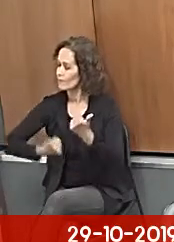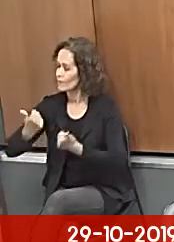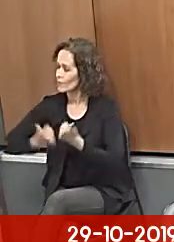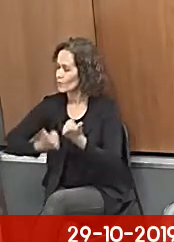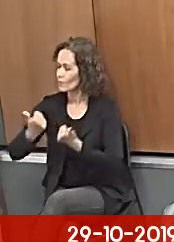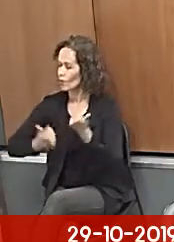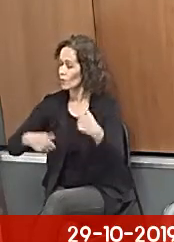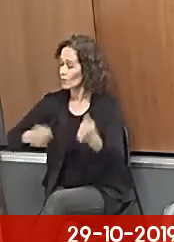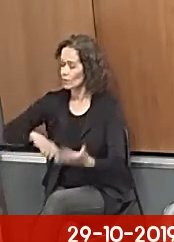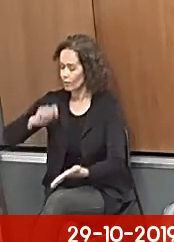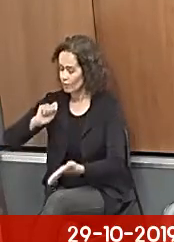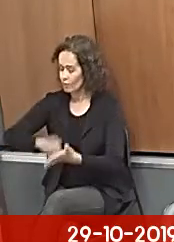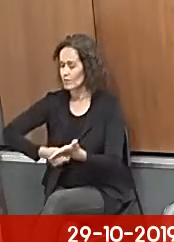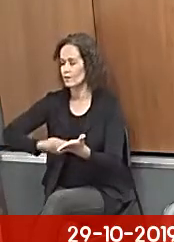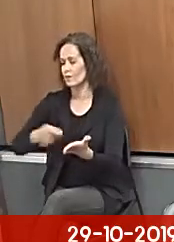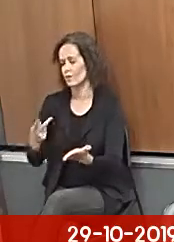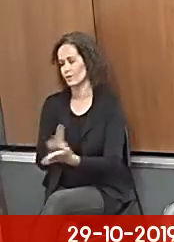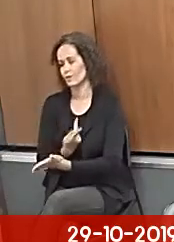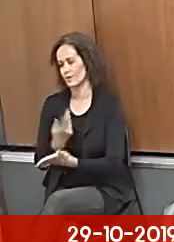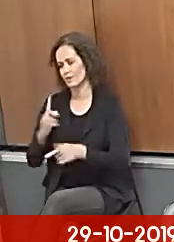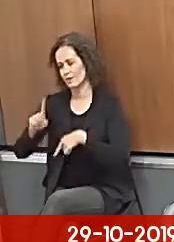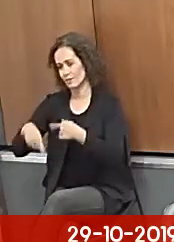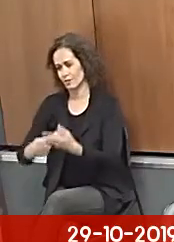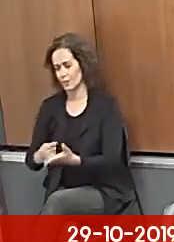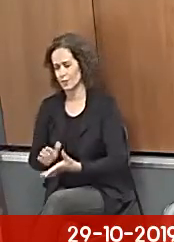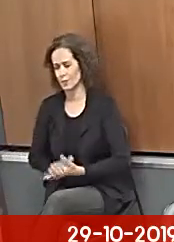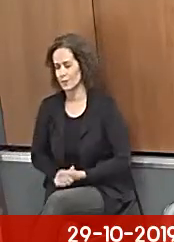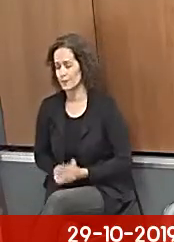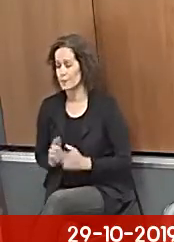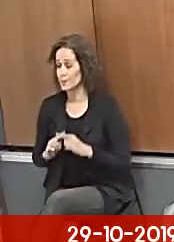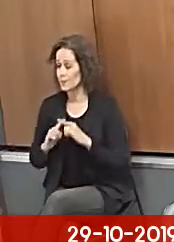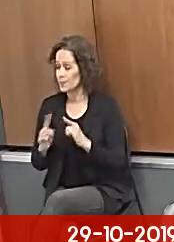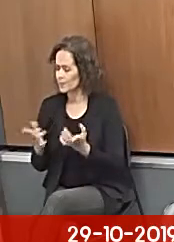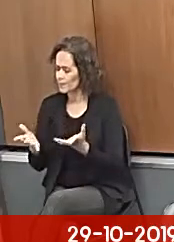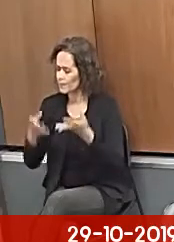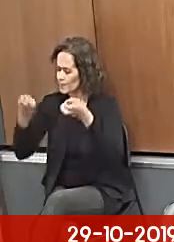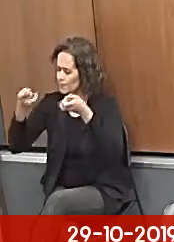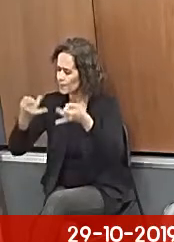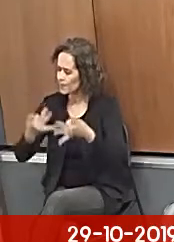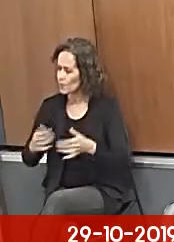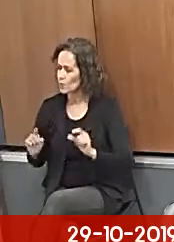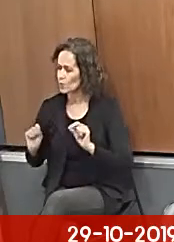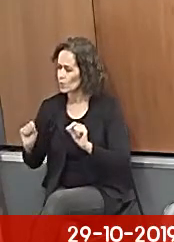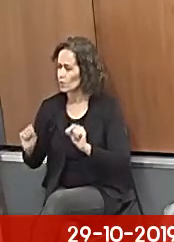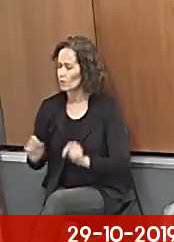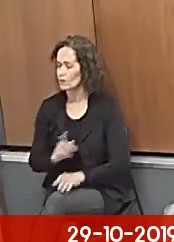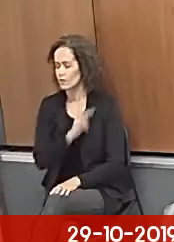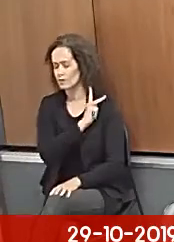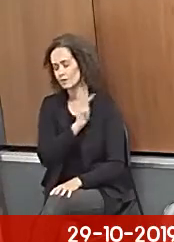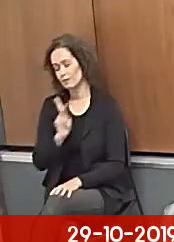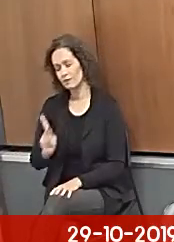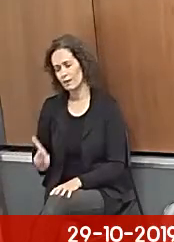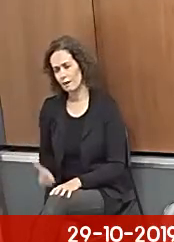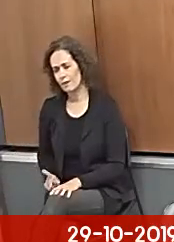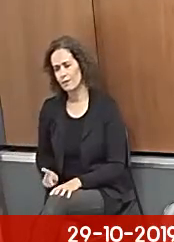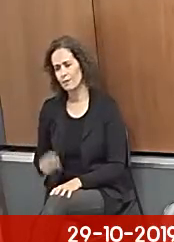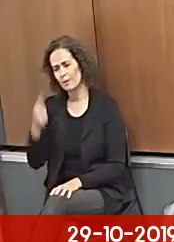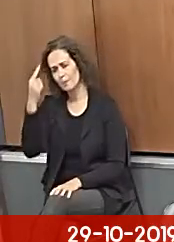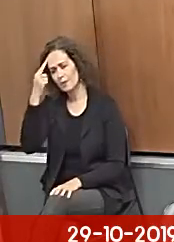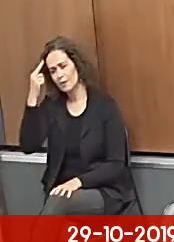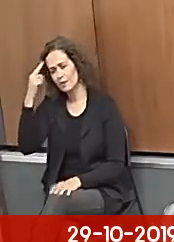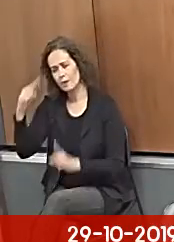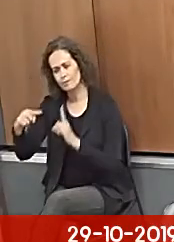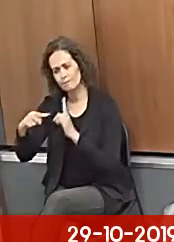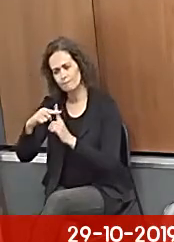precisa autorizar para acontecer um negócio desse. Mas eu gostaria de deixar aqui o seguinte, como o presidente disse, vamos pensar